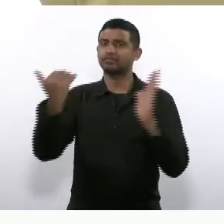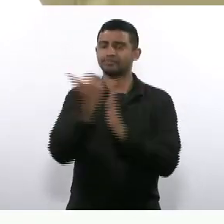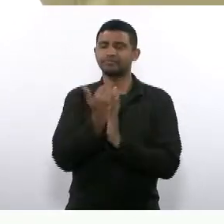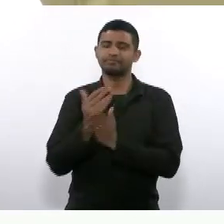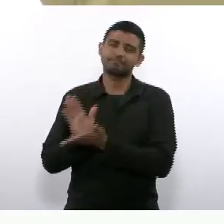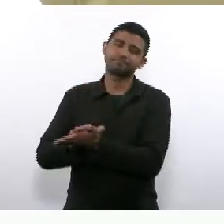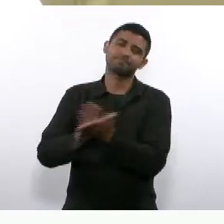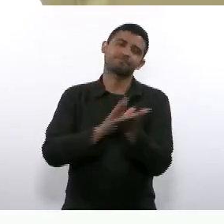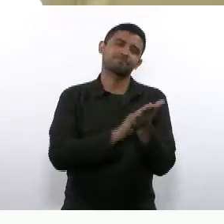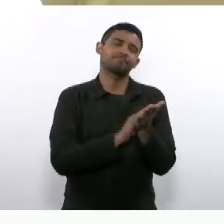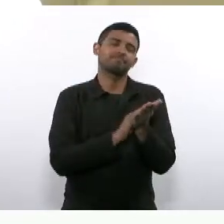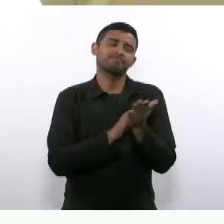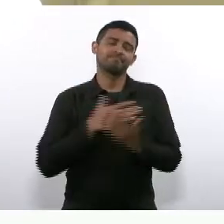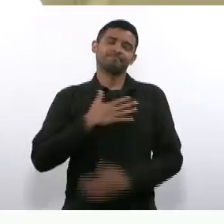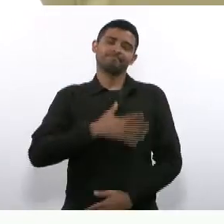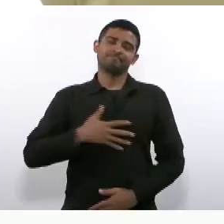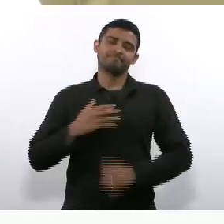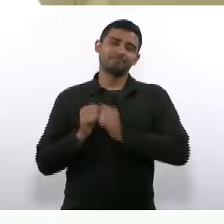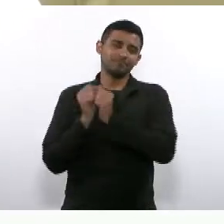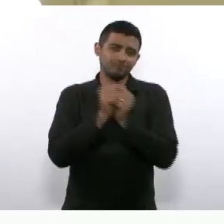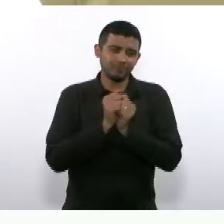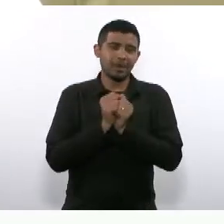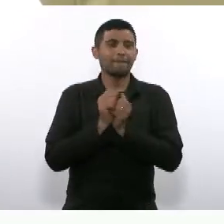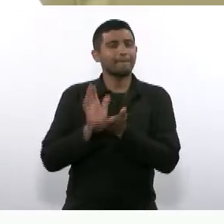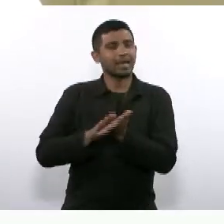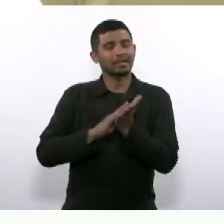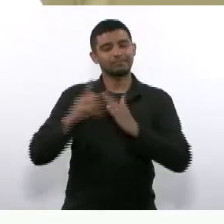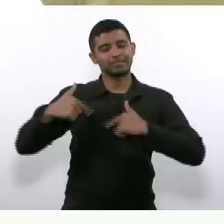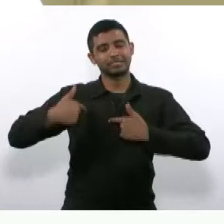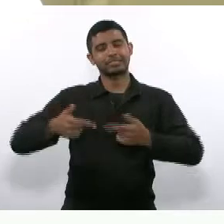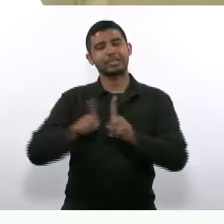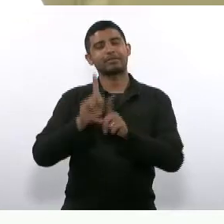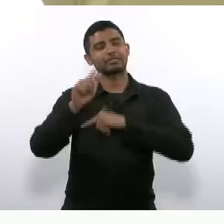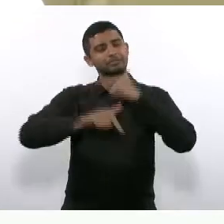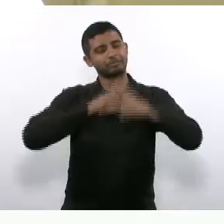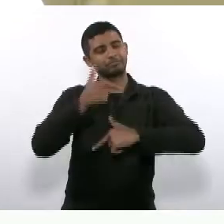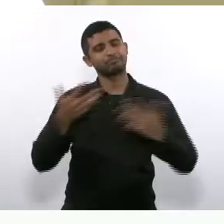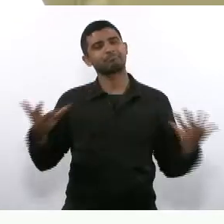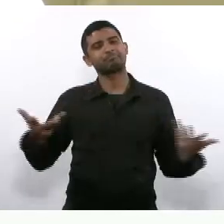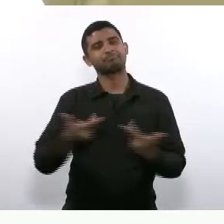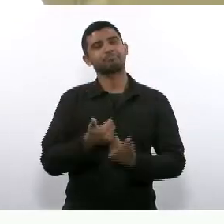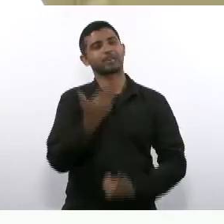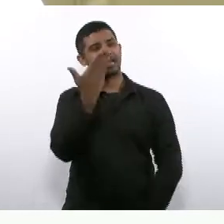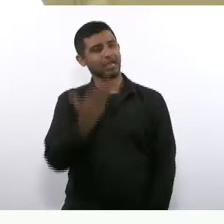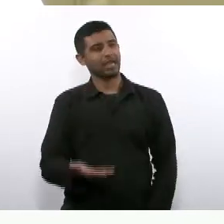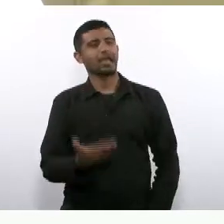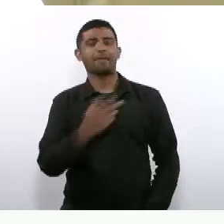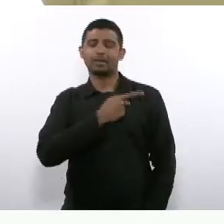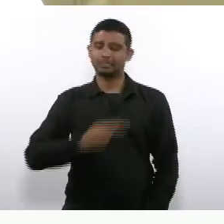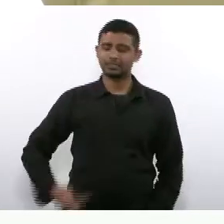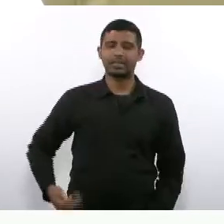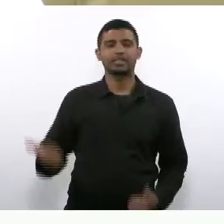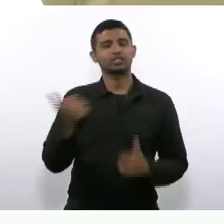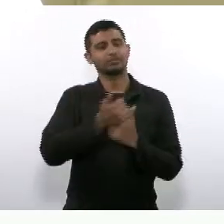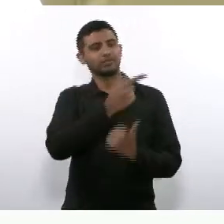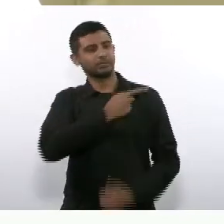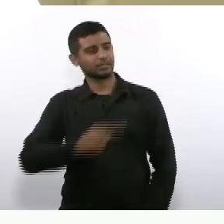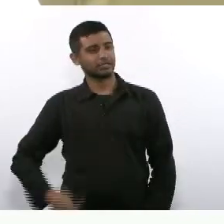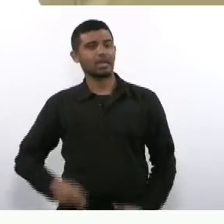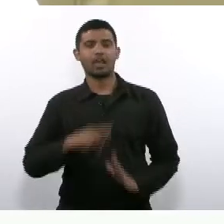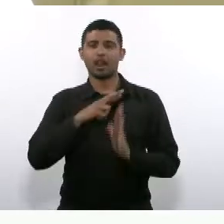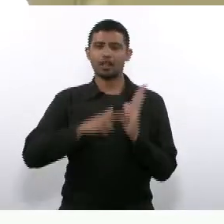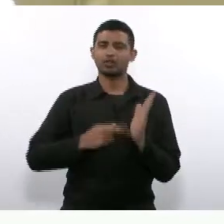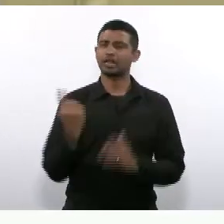nossa presidente, parabéns especial pela iniciativa e pela condução dos trabalhos, à vice-presidente, à relatora, às demais deputadas, e